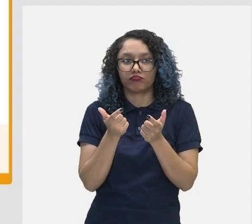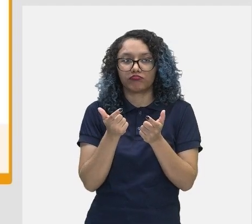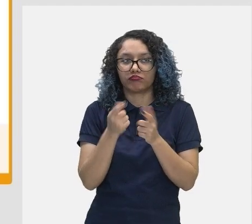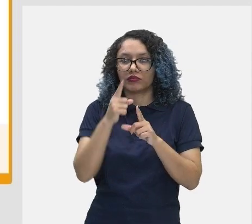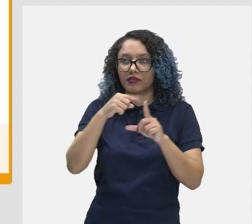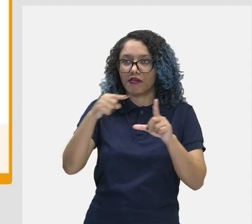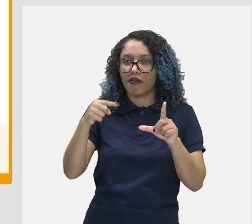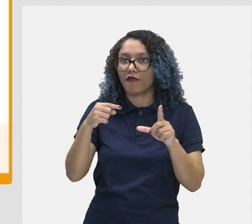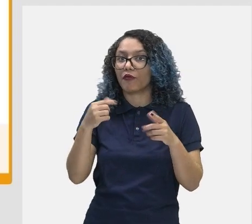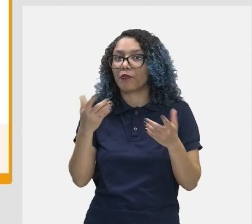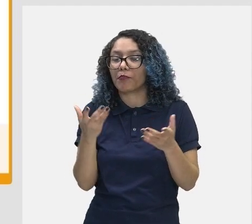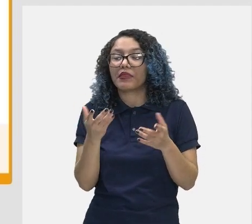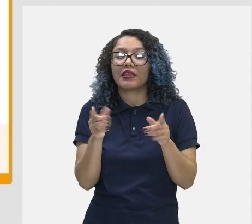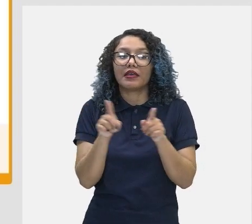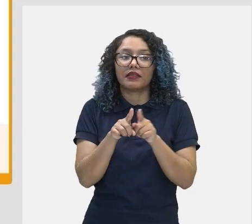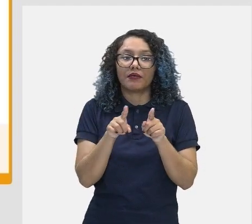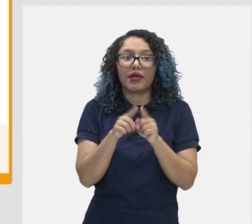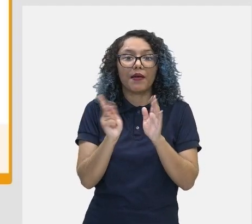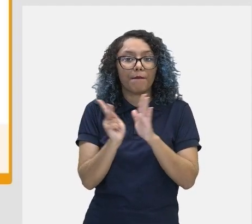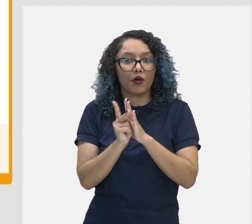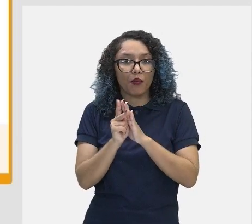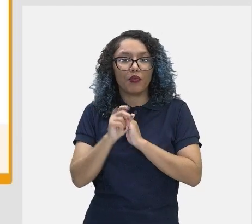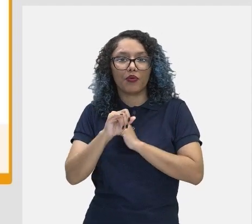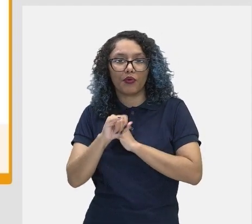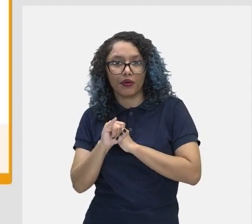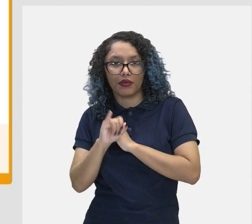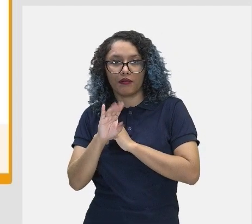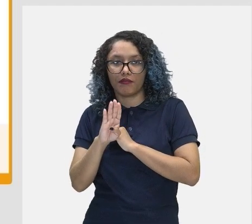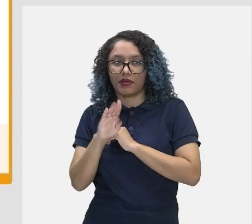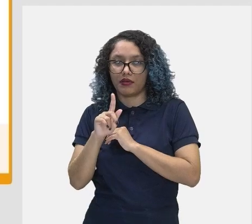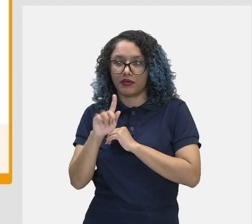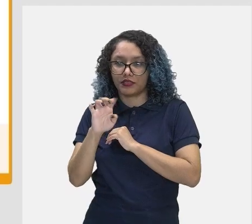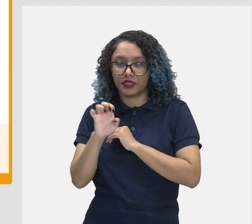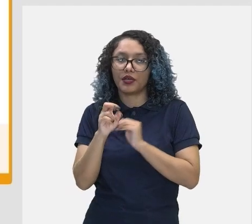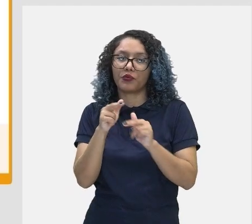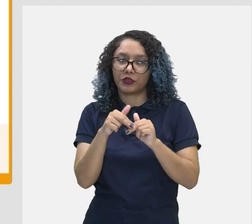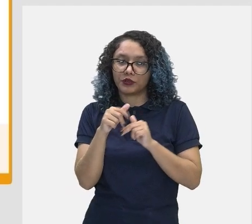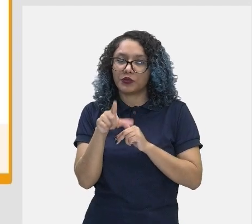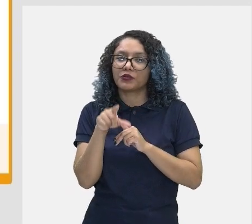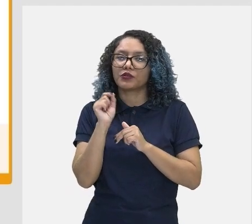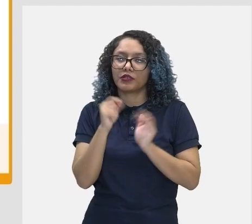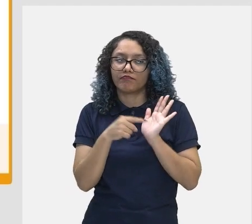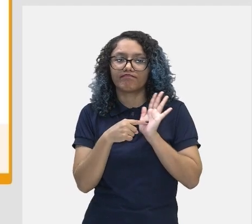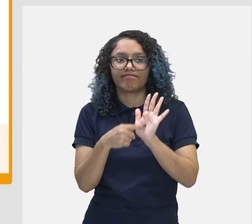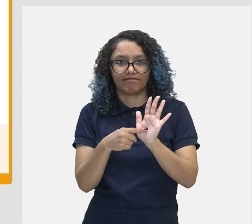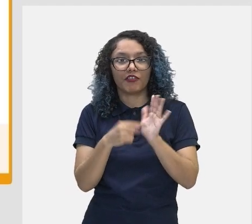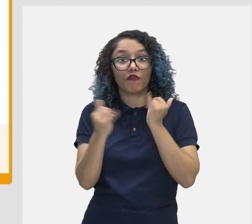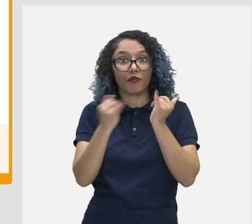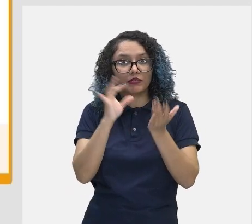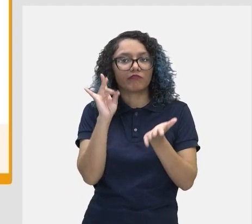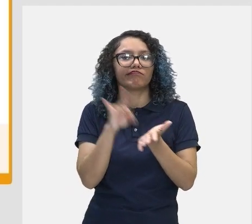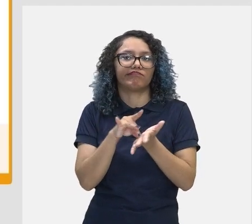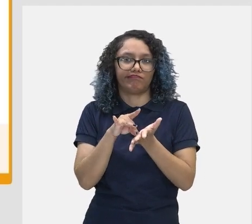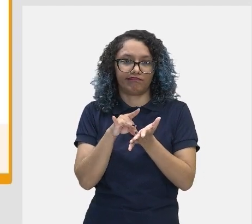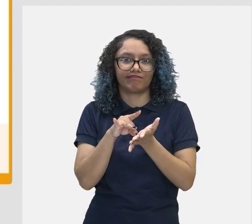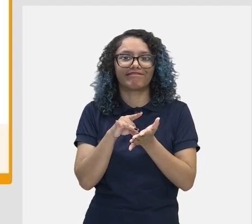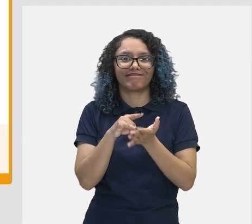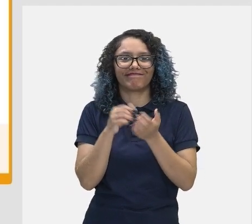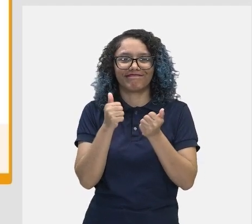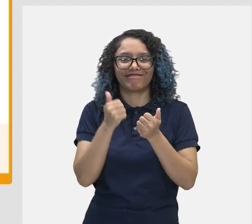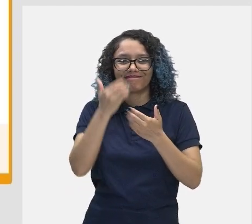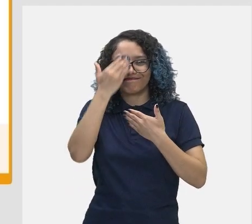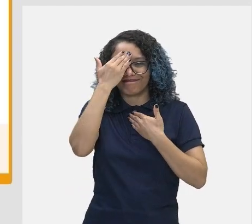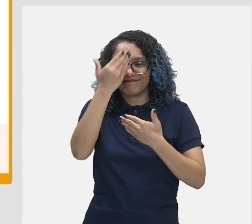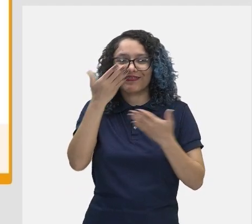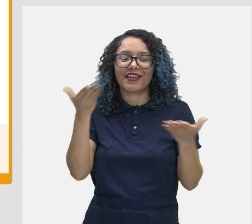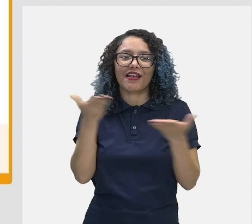dados aí, eles são do IBGE, tá? Por isso que eu trouxe eles aqui para vocês. São dados verídicos. Muito obrigada. Então,